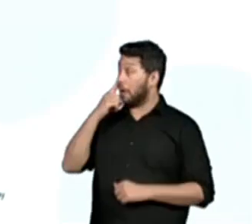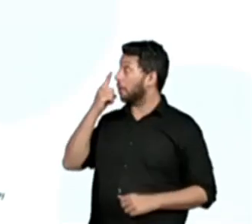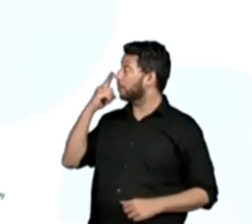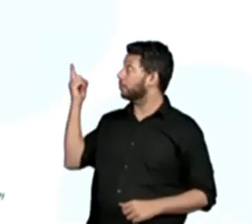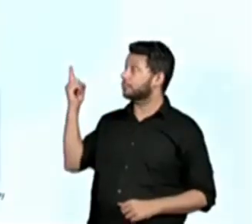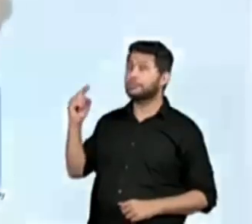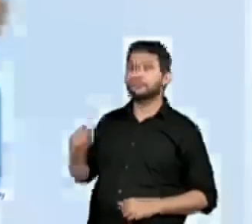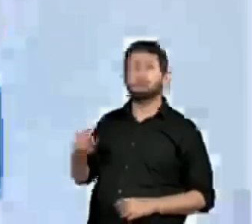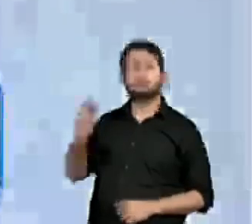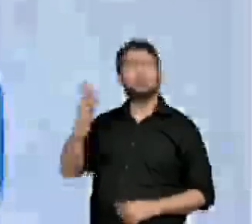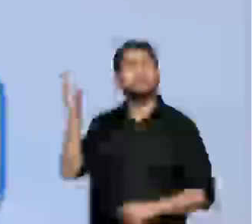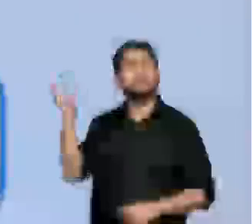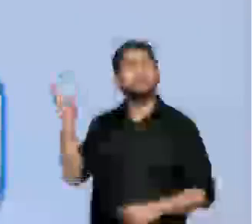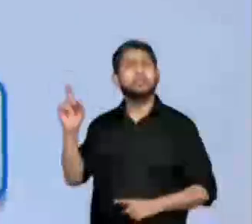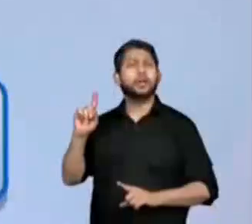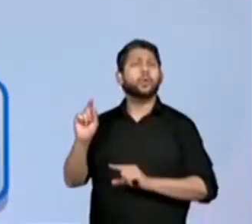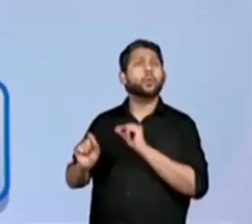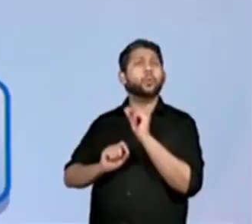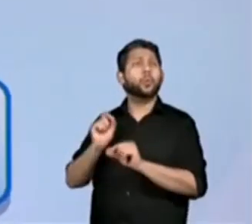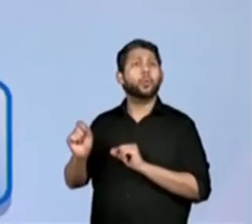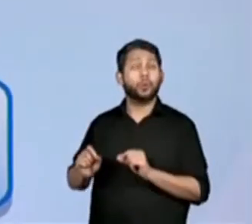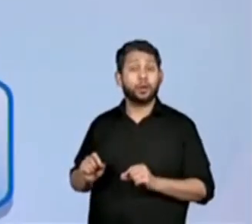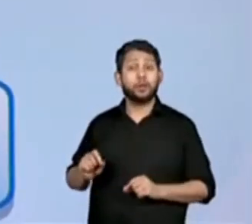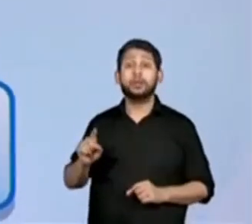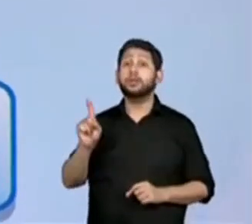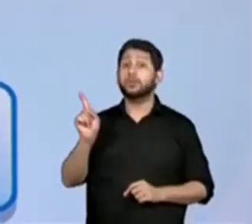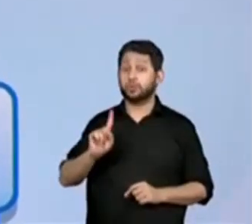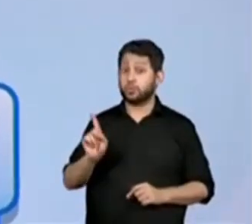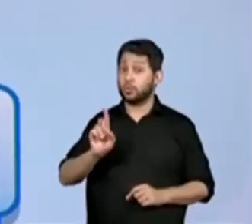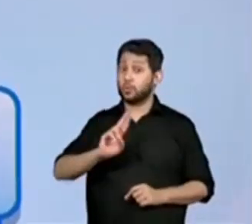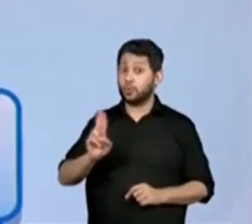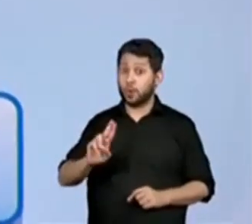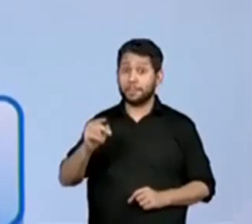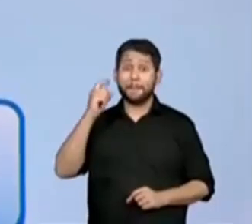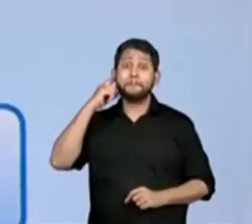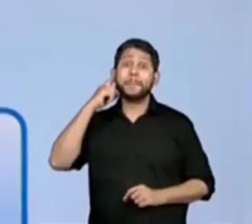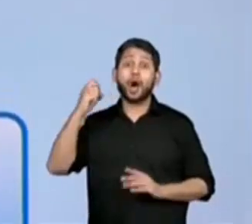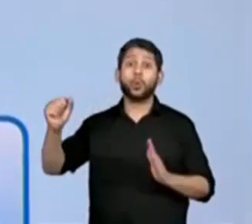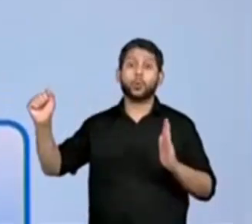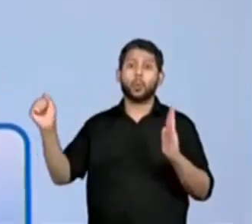Estes elementos aqui são as onomatopeias.